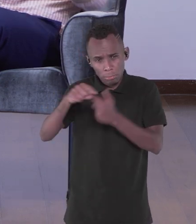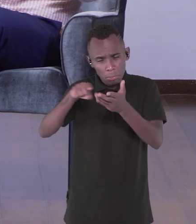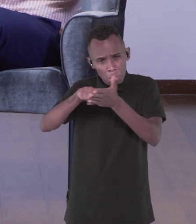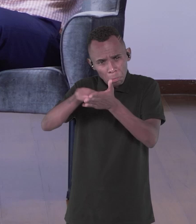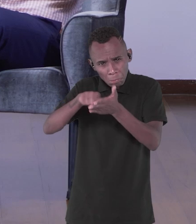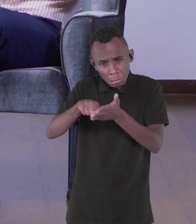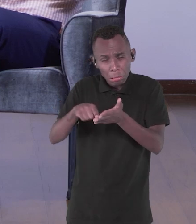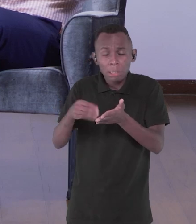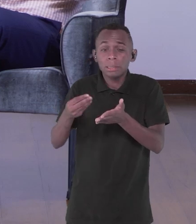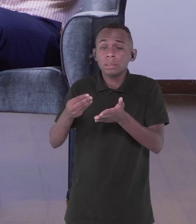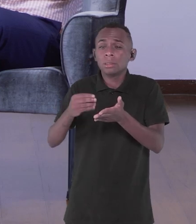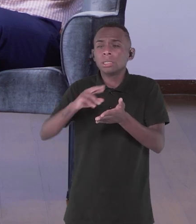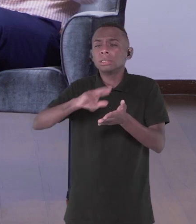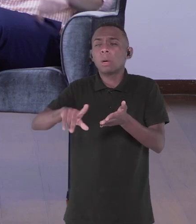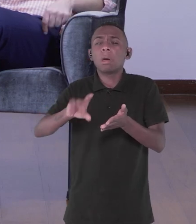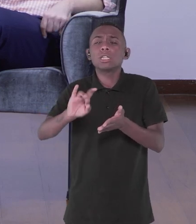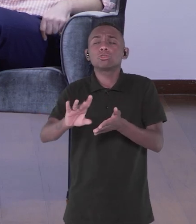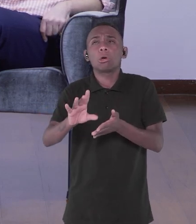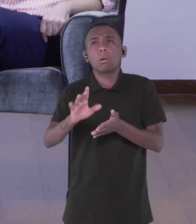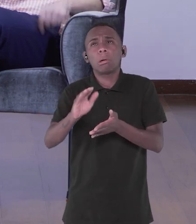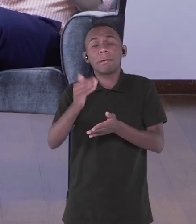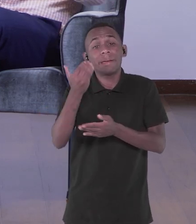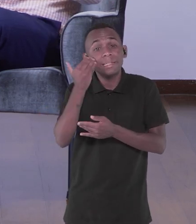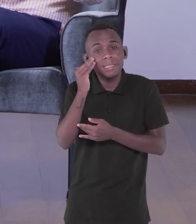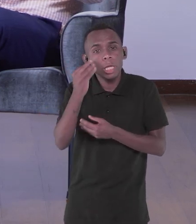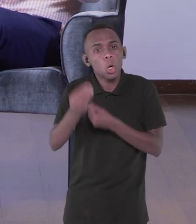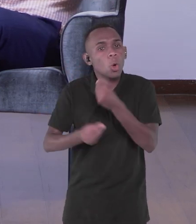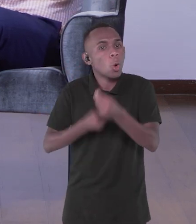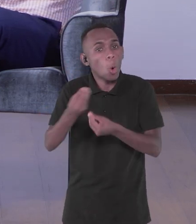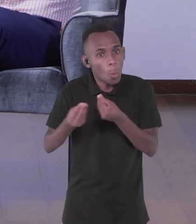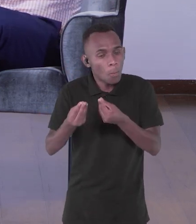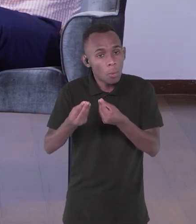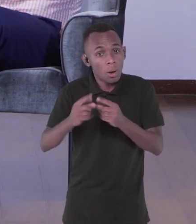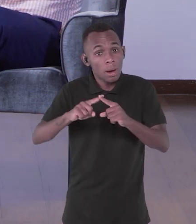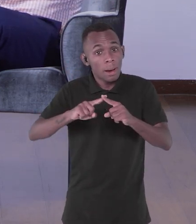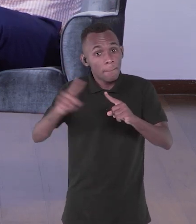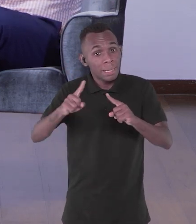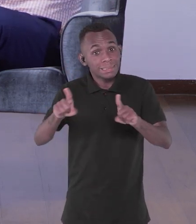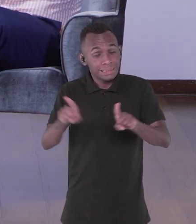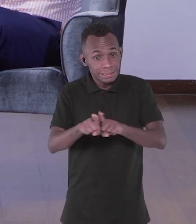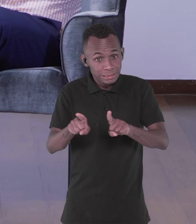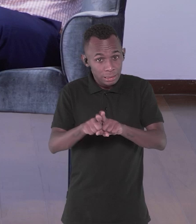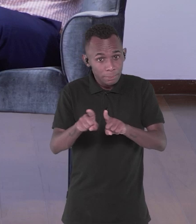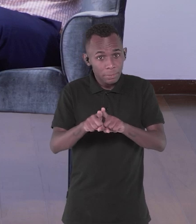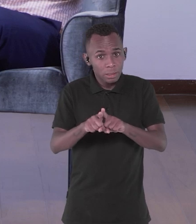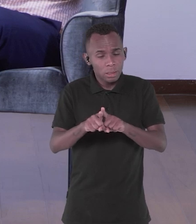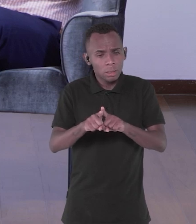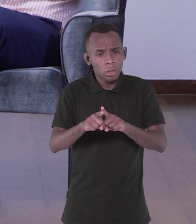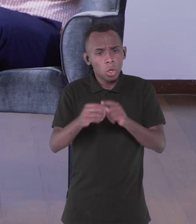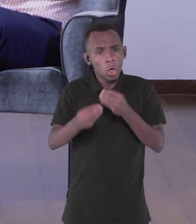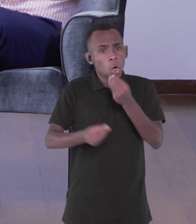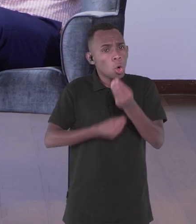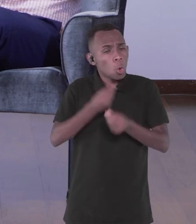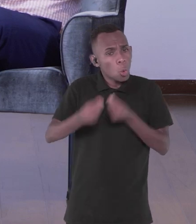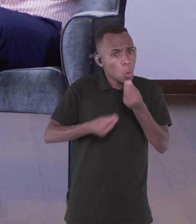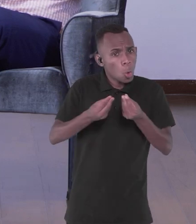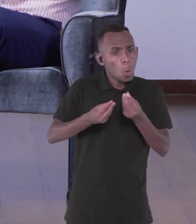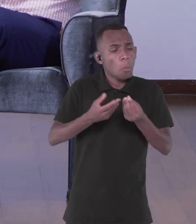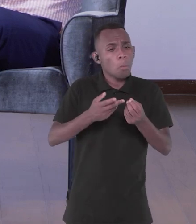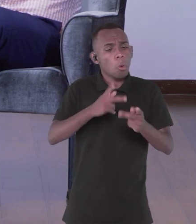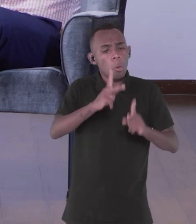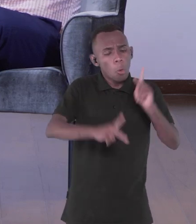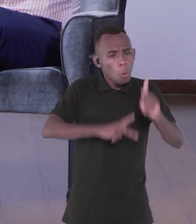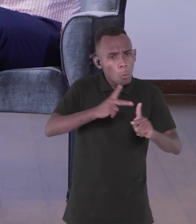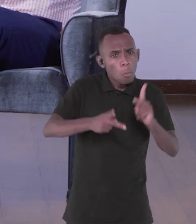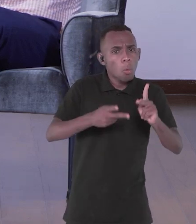tentar não só entender como ela é feita, mas principalmente ver quais são as forças domésticas brasileiras que